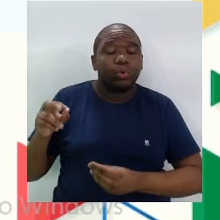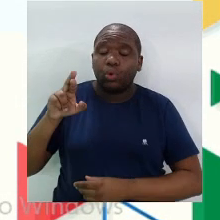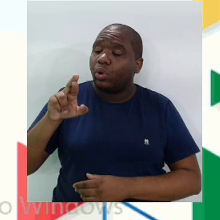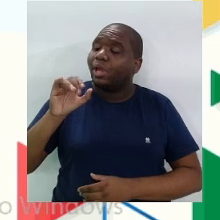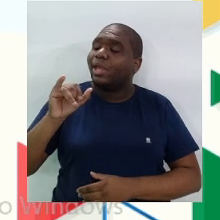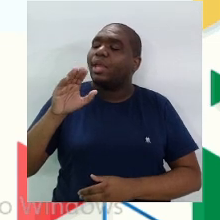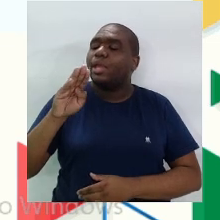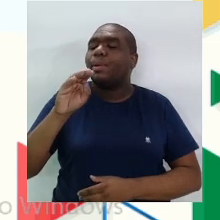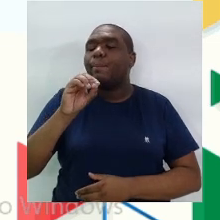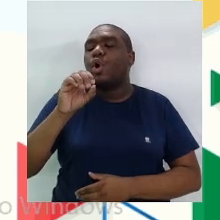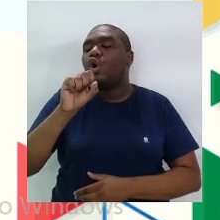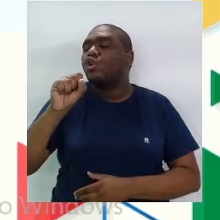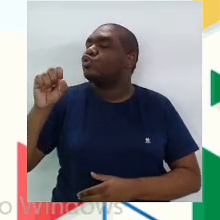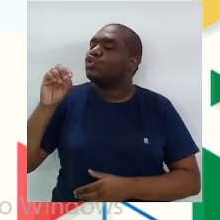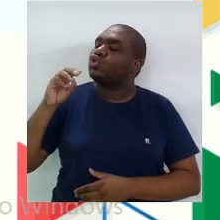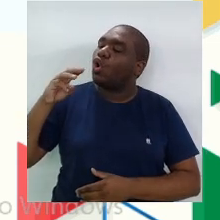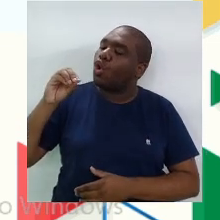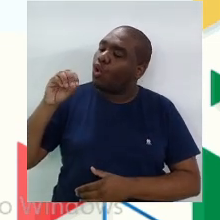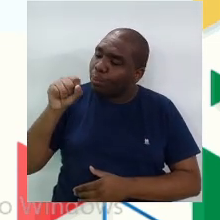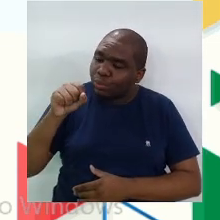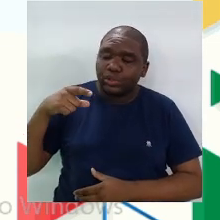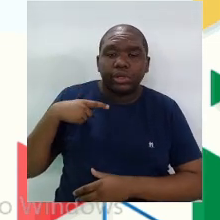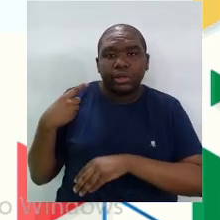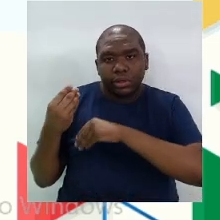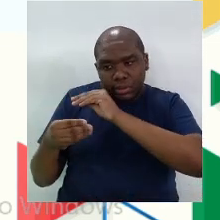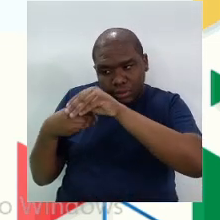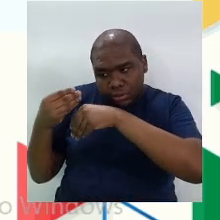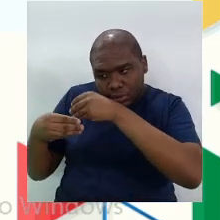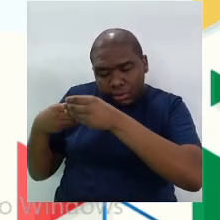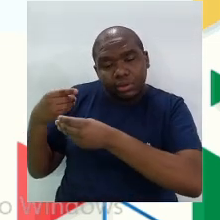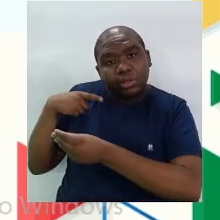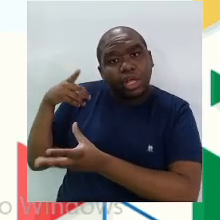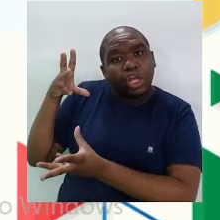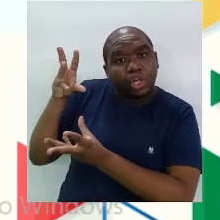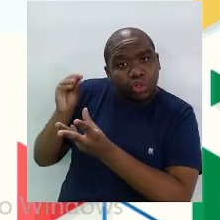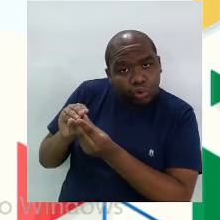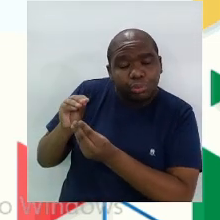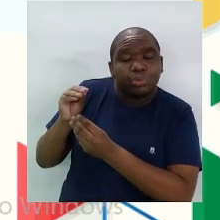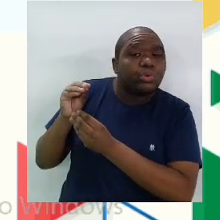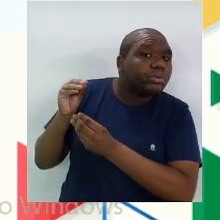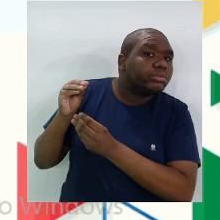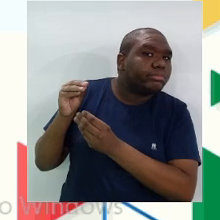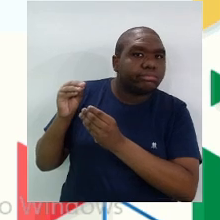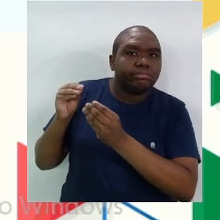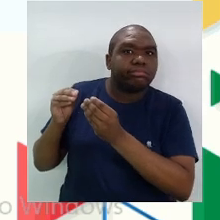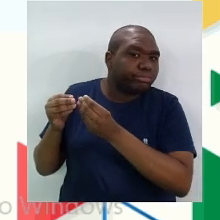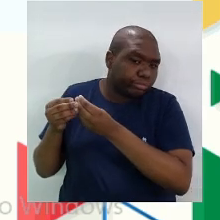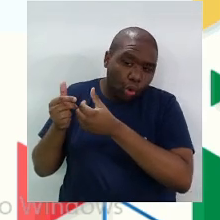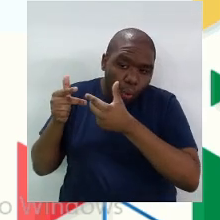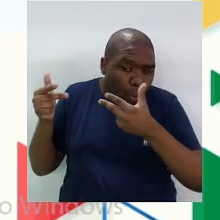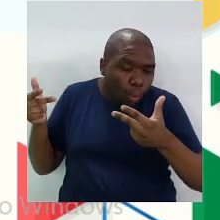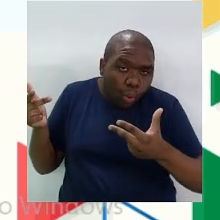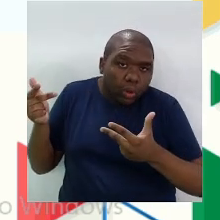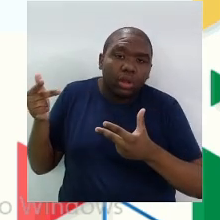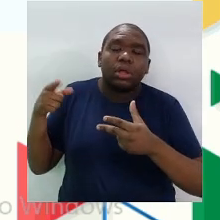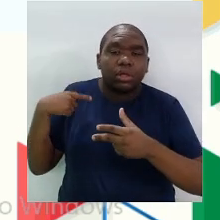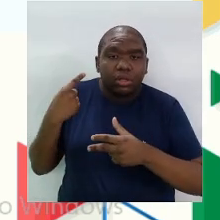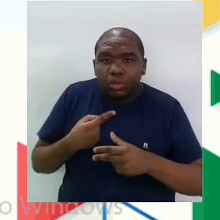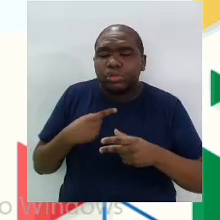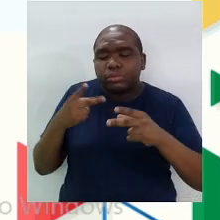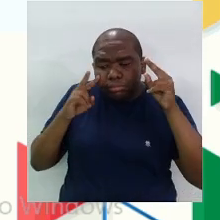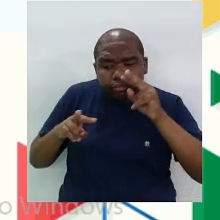são ali organelas que têm uma síntese de proteínas, que ela é